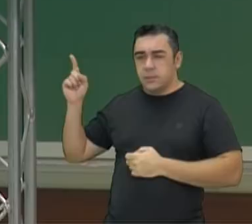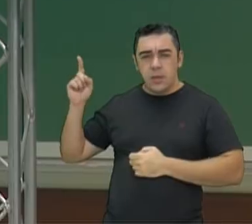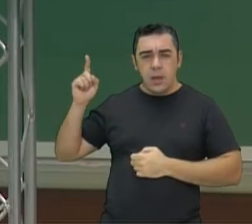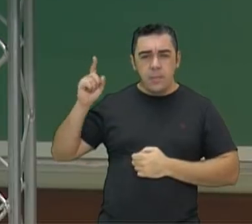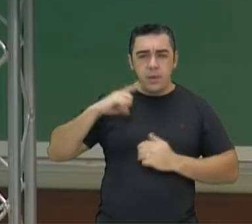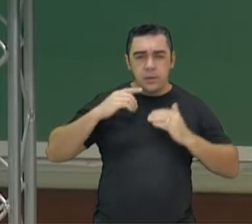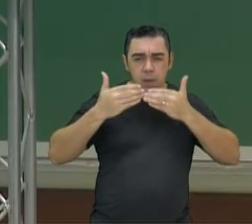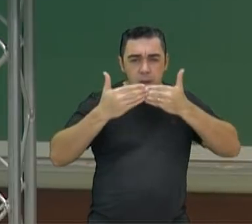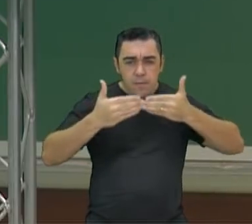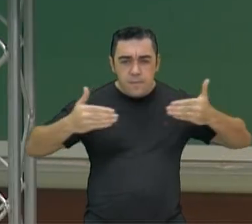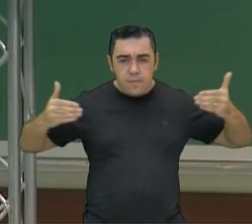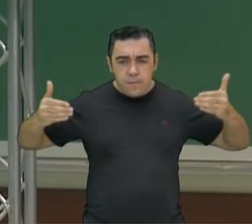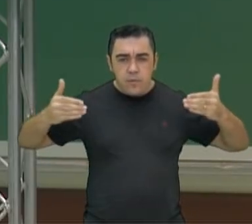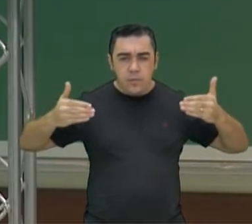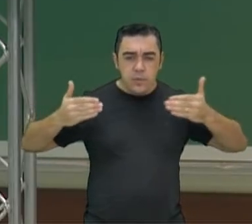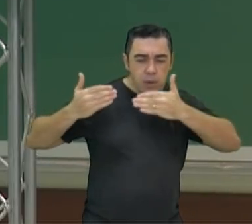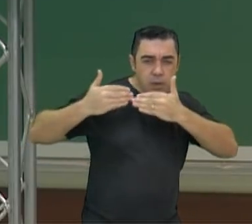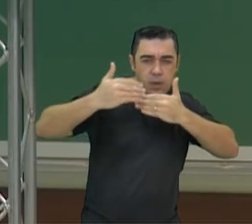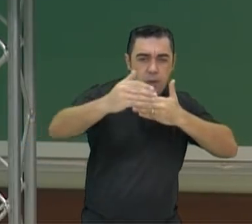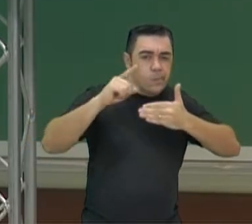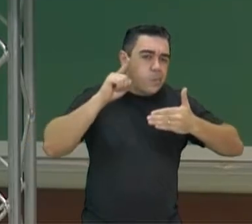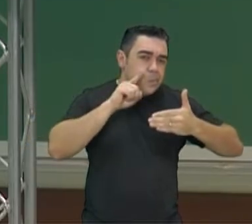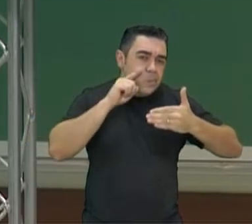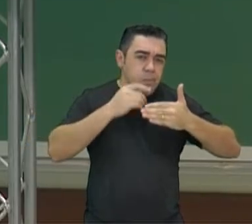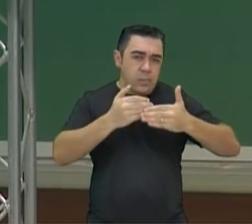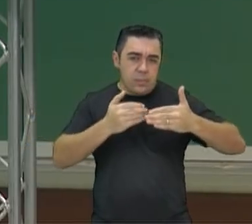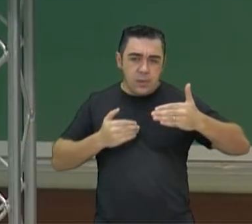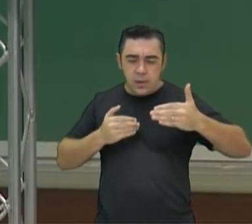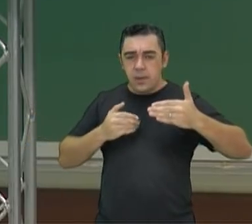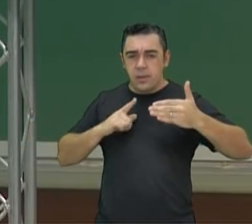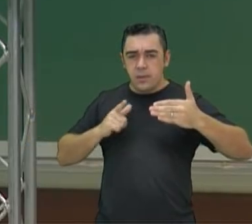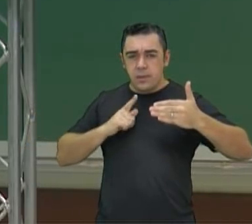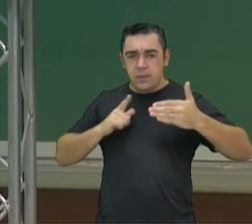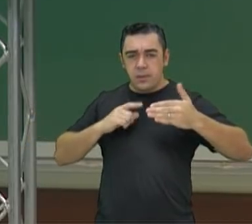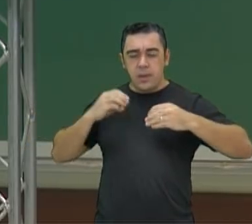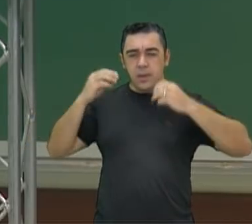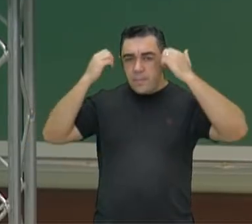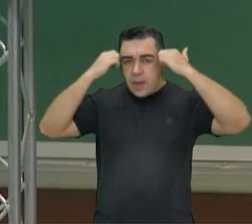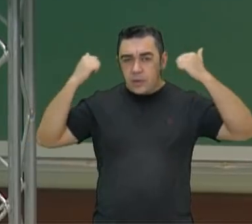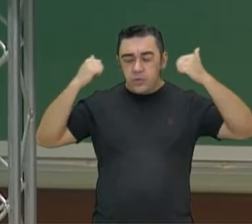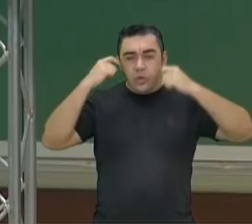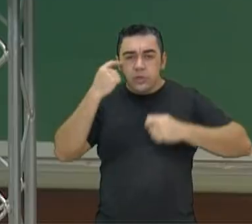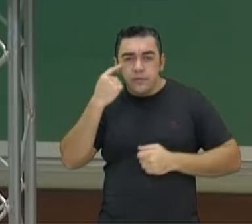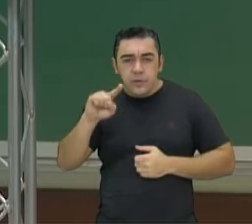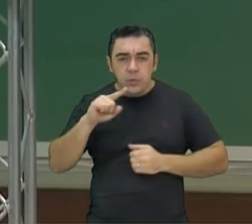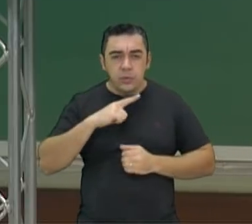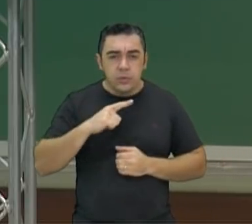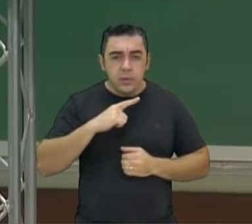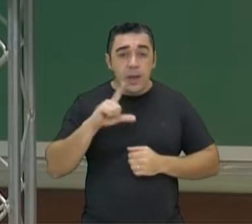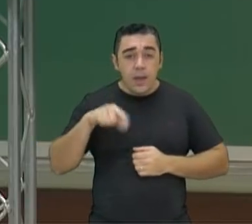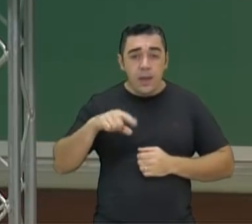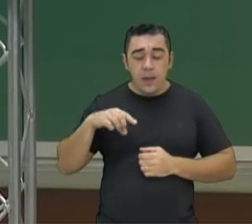Unidos e México, repare que tem aqui, ó, essas bolinhas cortadas. São o que nós chamamos de